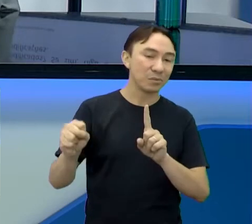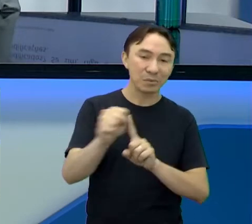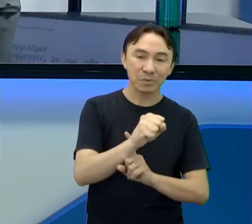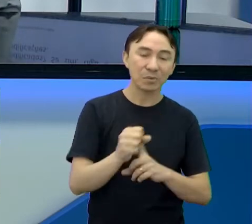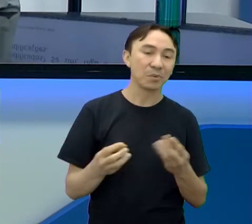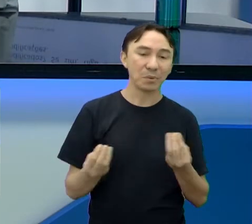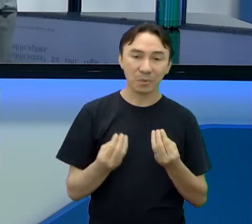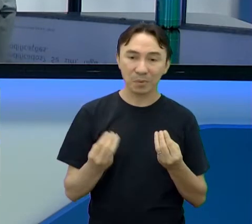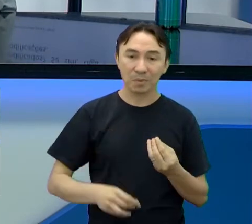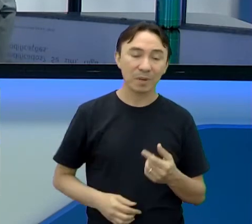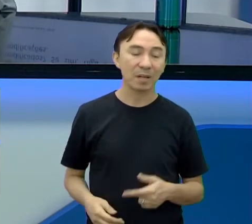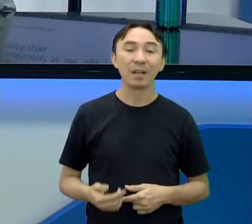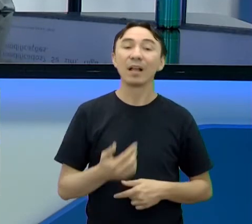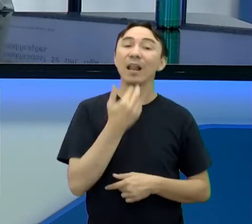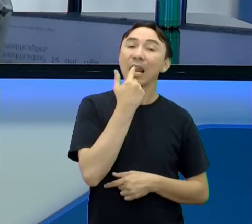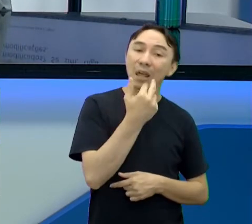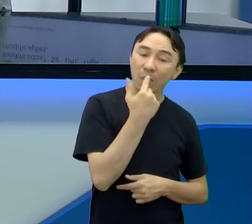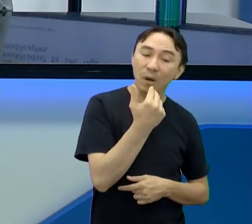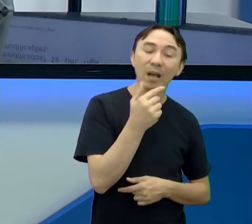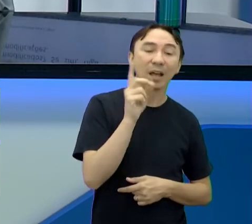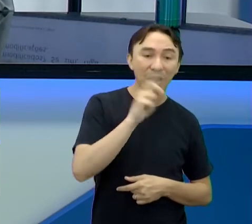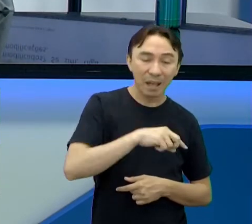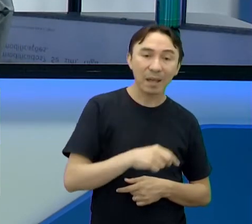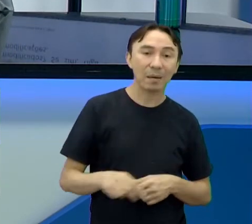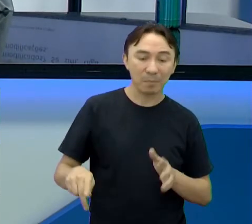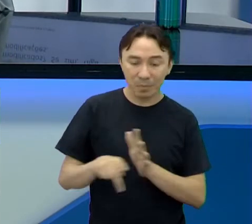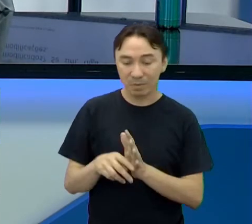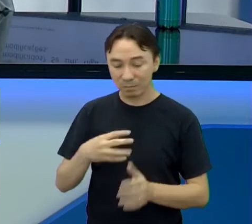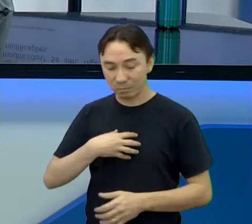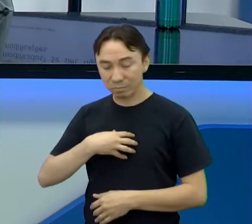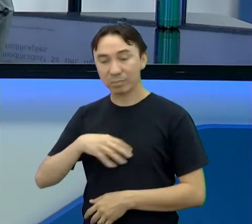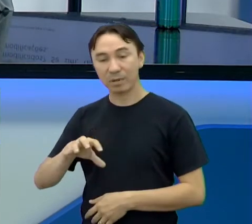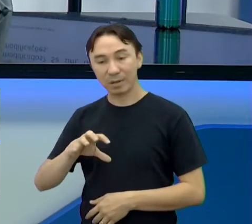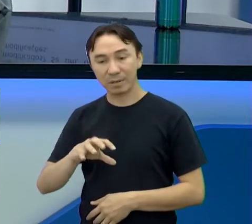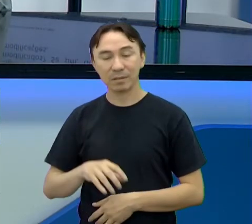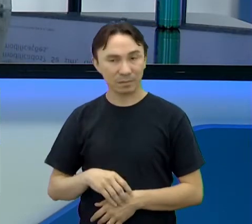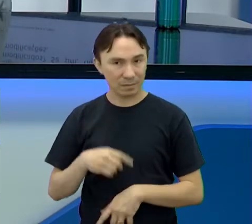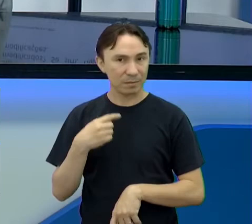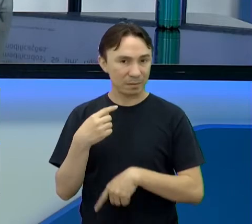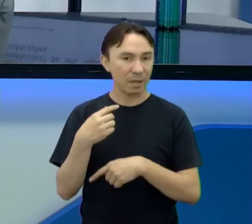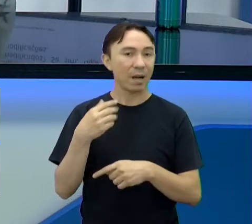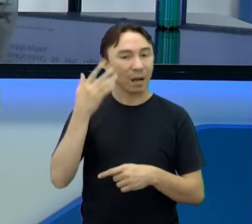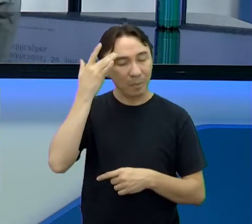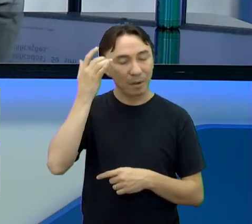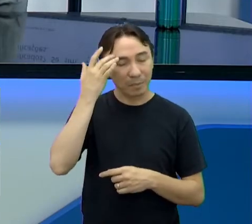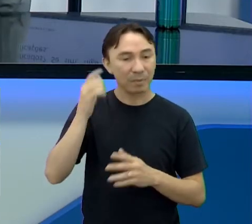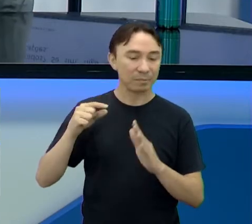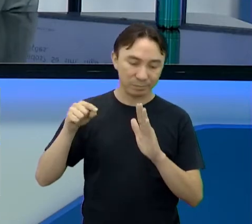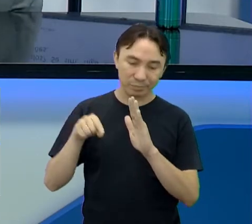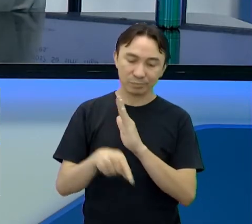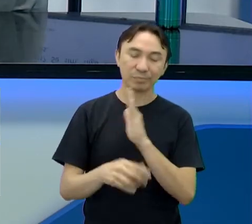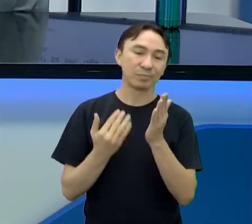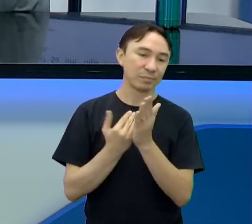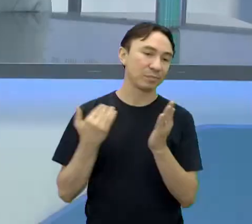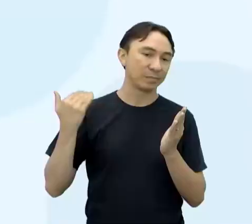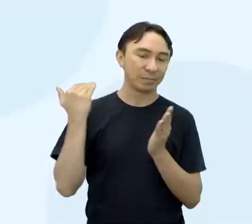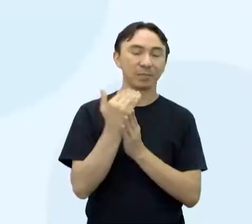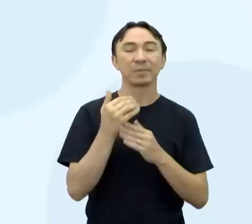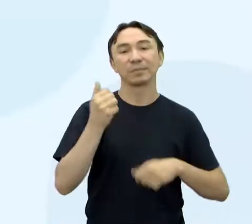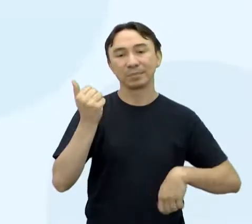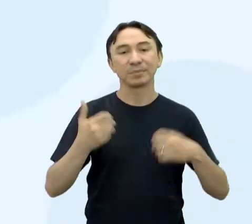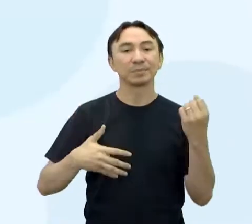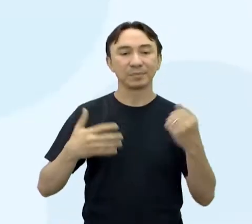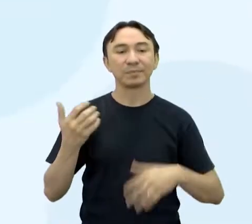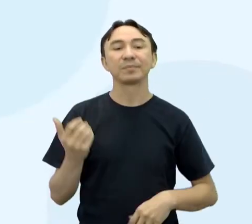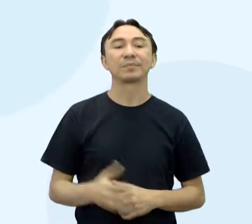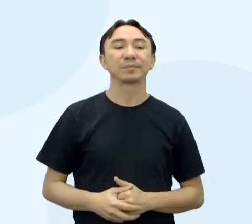uma identidade? Ela vai aprofundar aí um pouquinho mais esse conteúdo, tá bom? Aí na tela para vocês, vamos